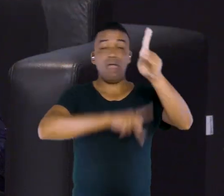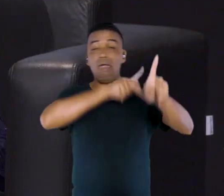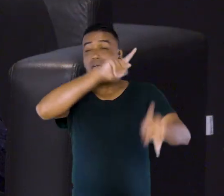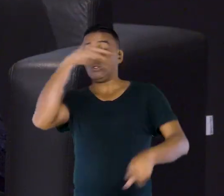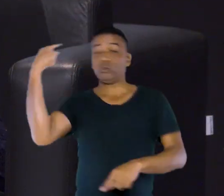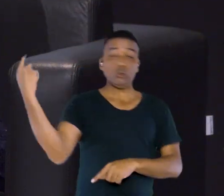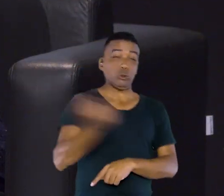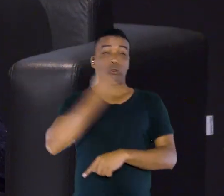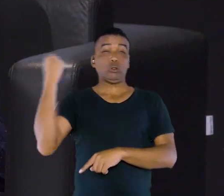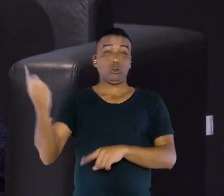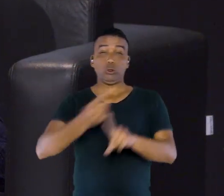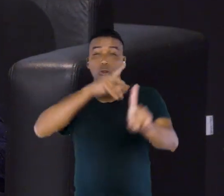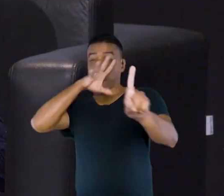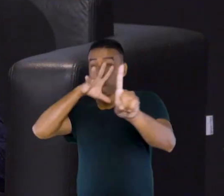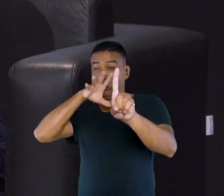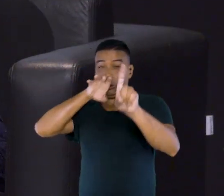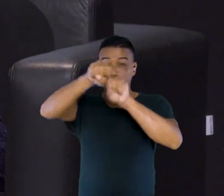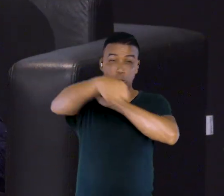vento, destrói